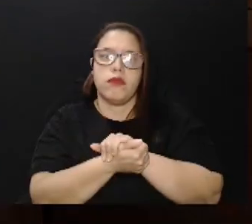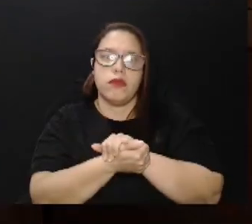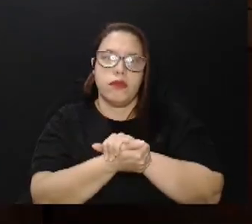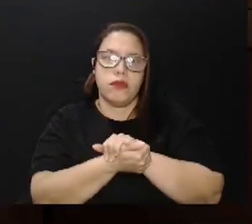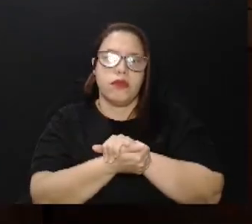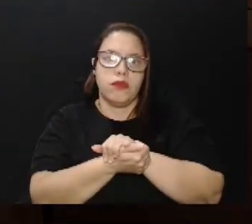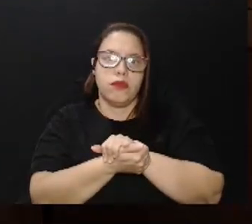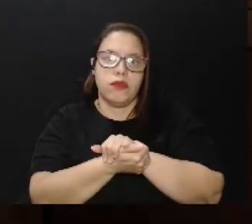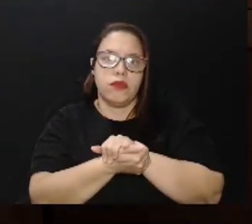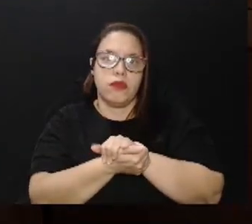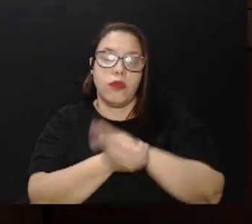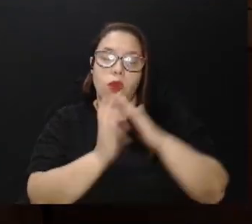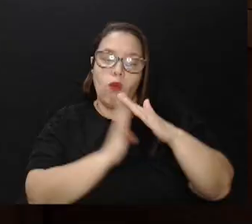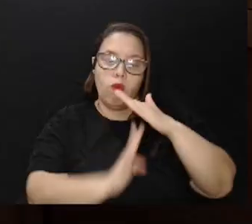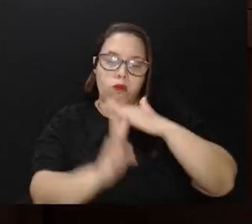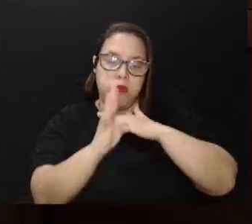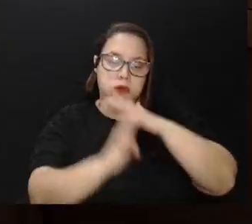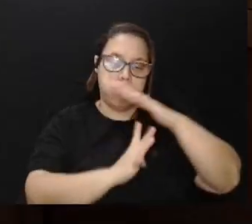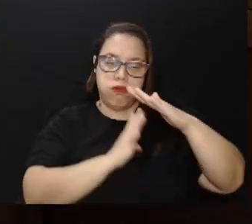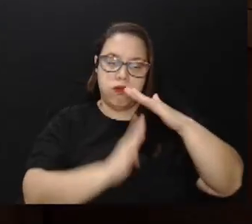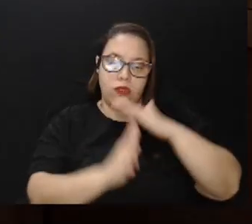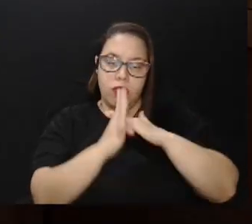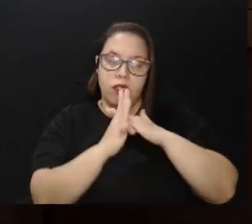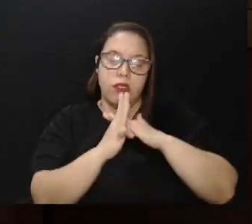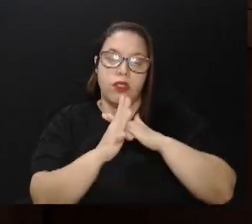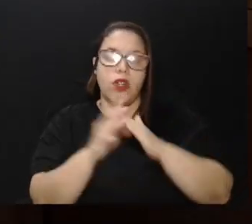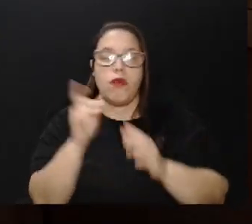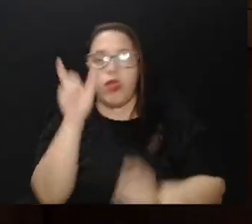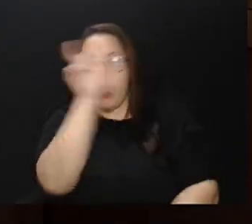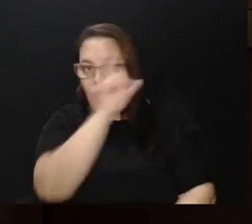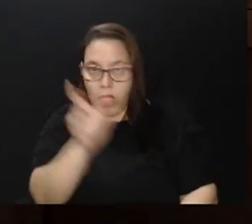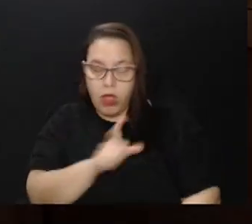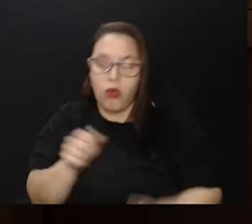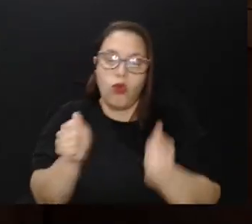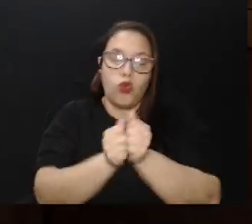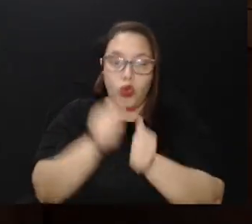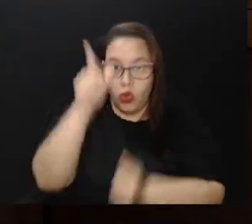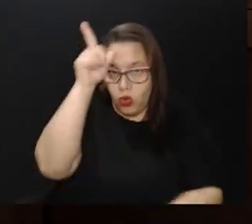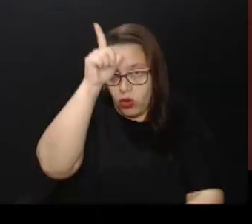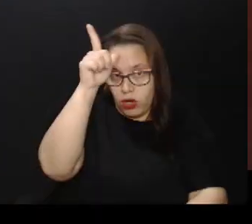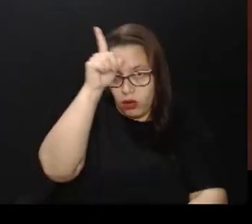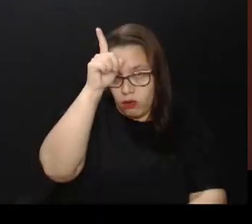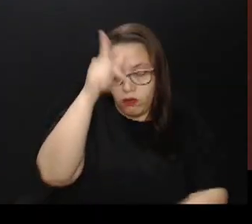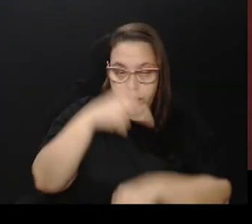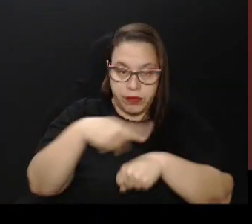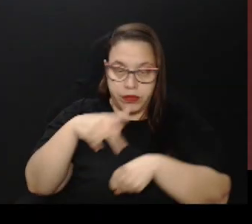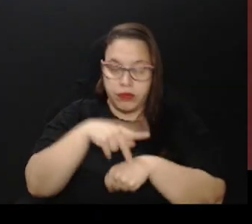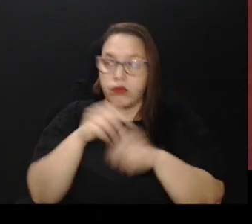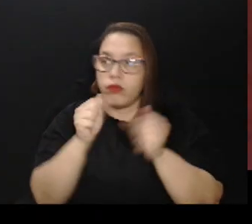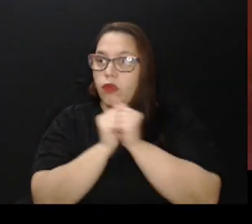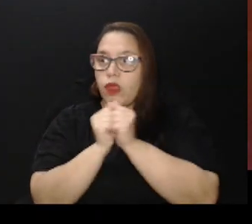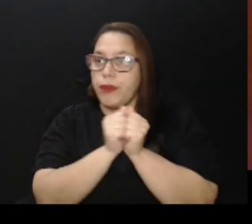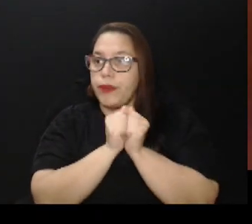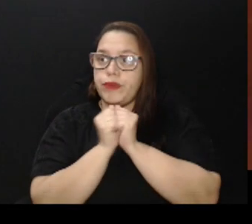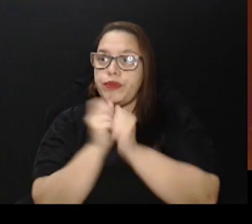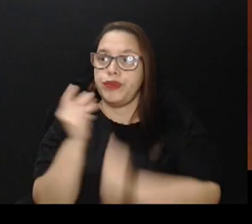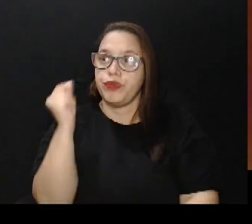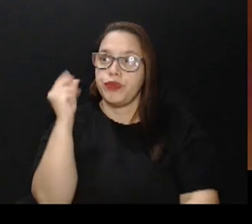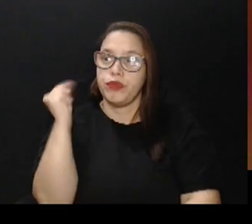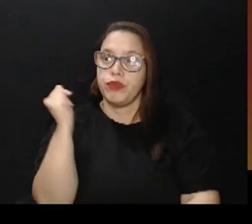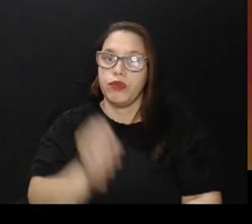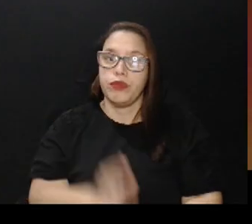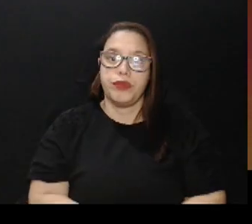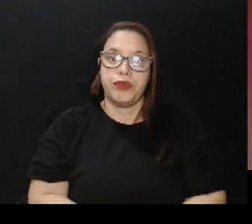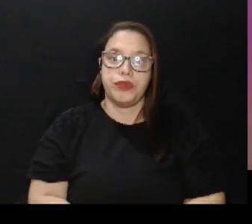imigração, sobretudo italiana e alemã, dessa época aí, né? Quer dizer, tudo isso